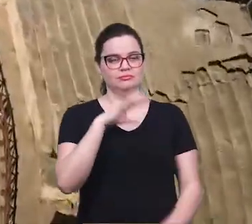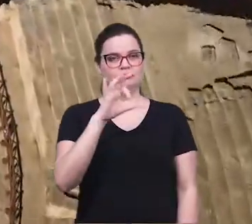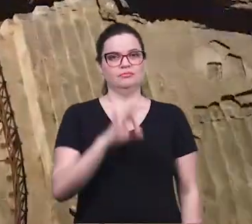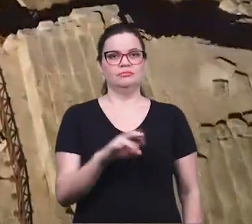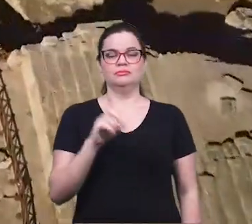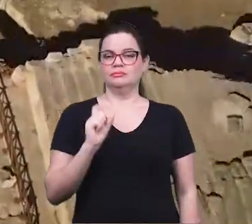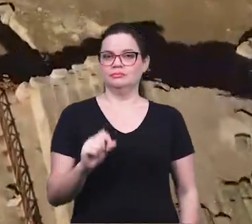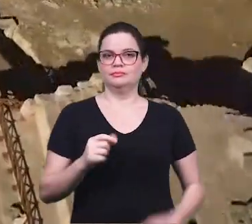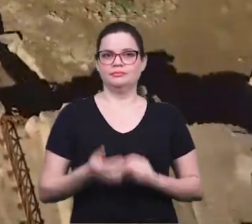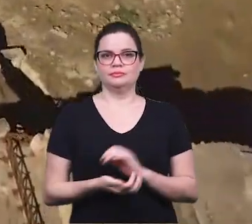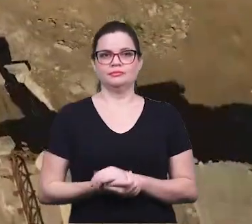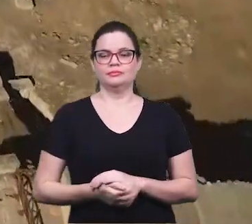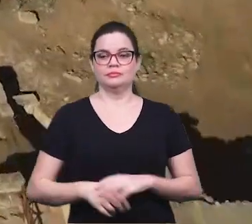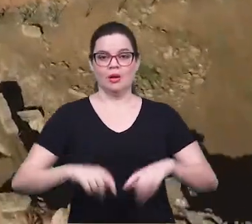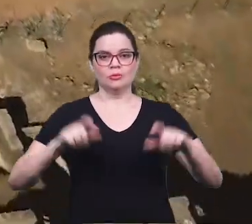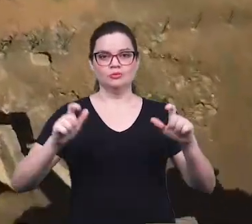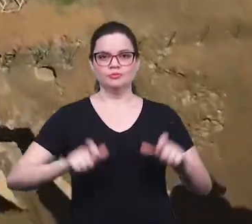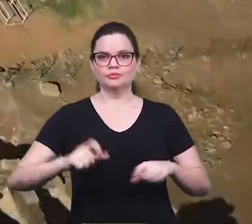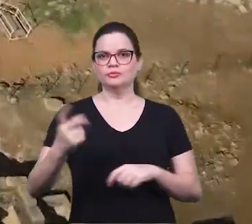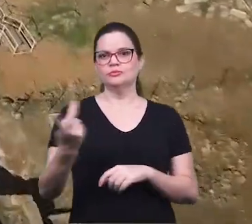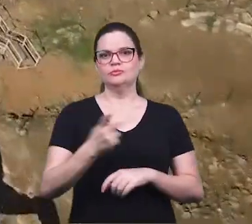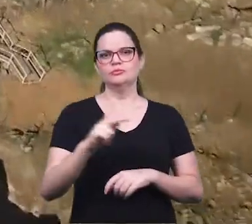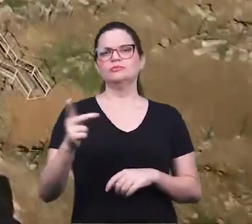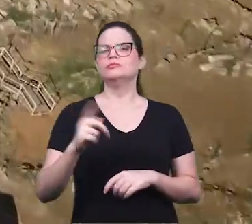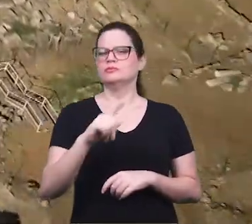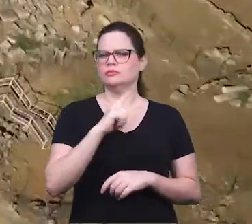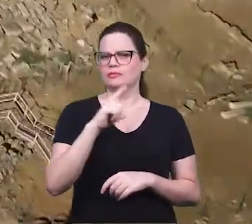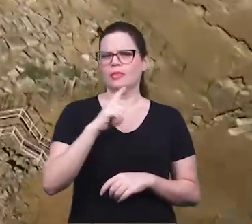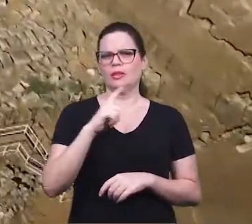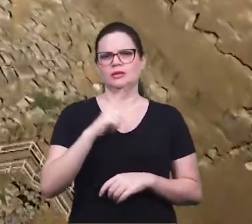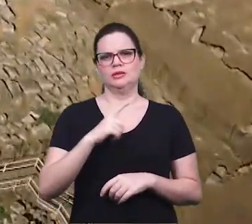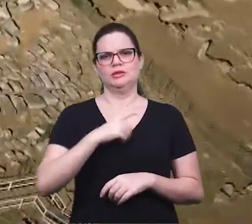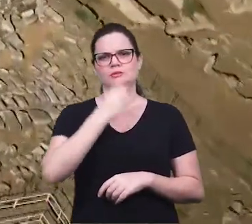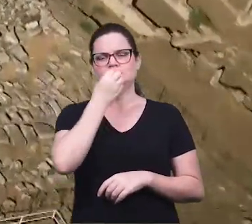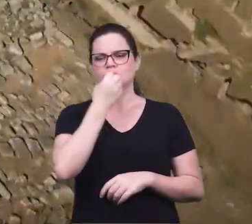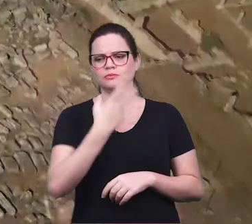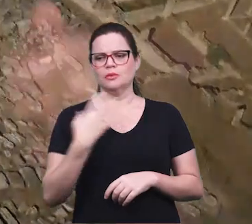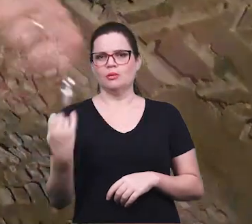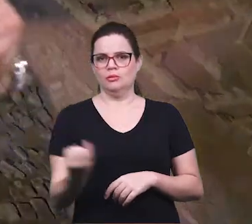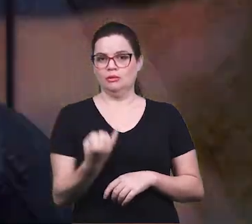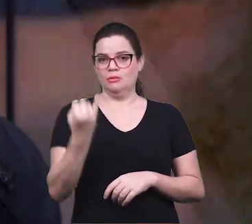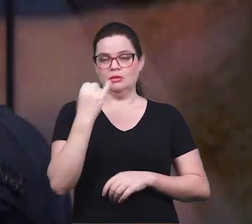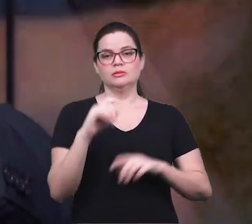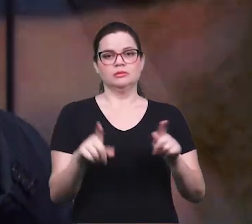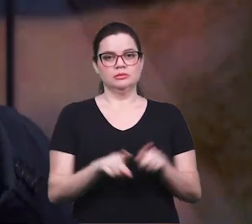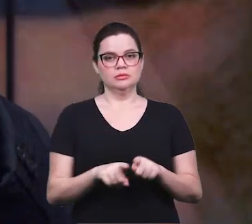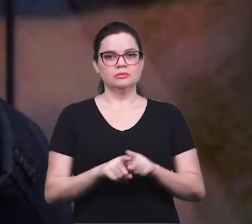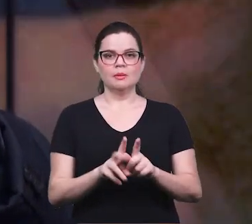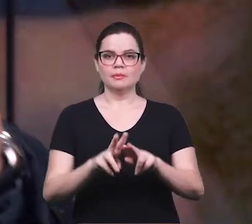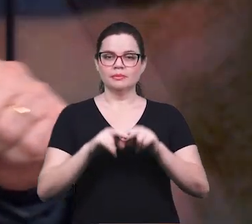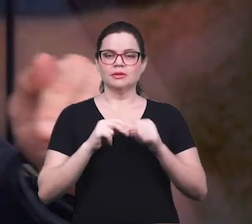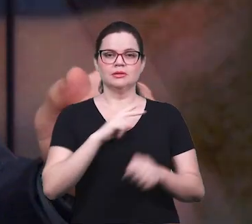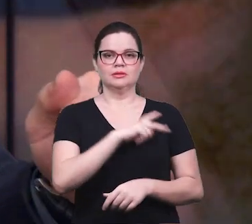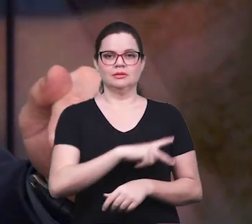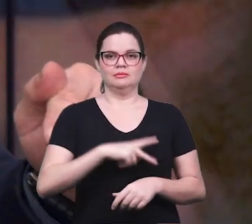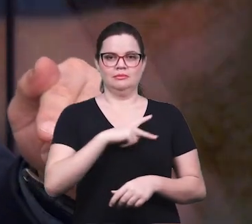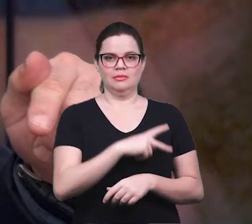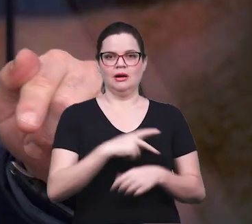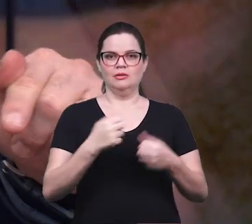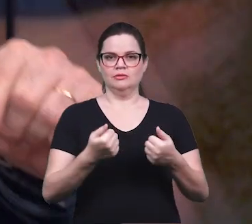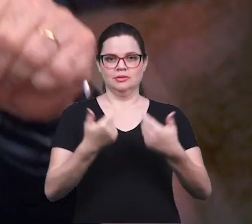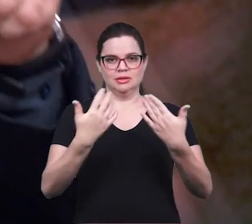certamente era um lugar muito rico e um lugar muito importante. Por isso que Paulo cita muito aqui na carta